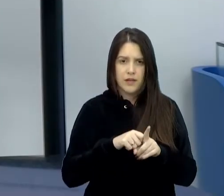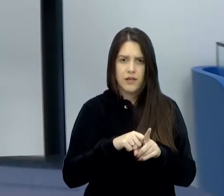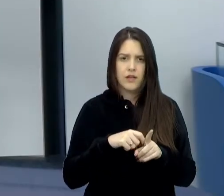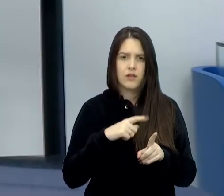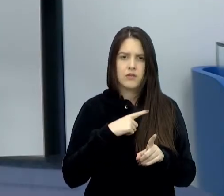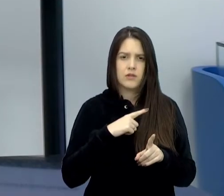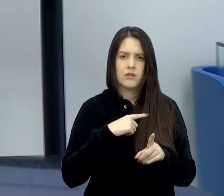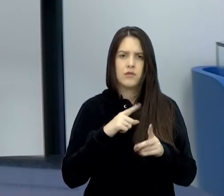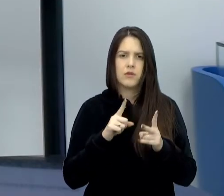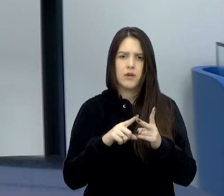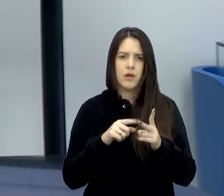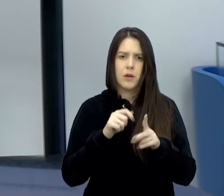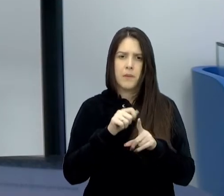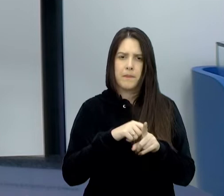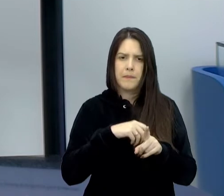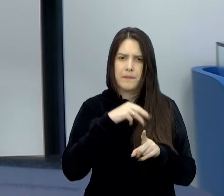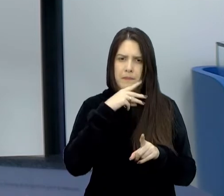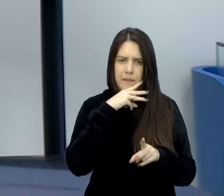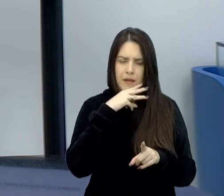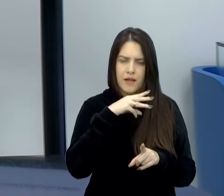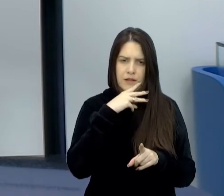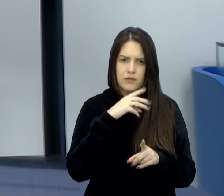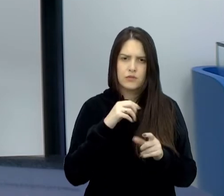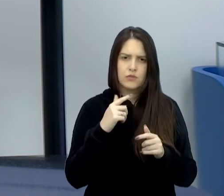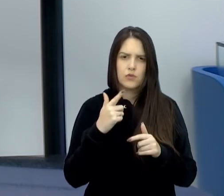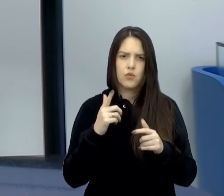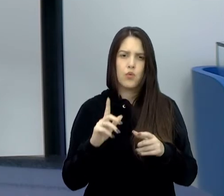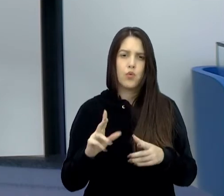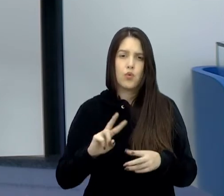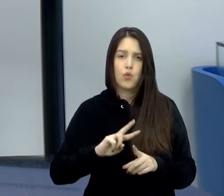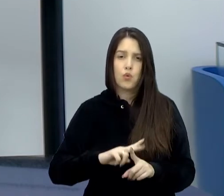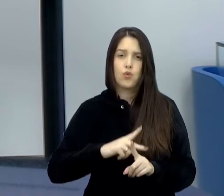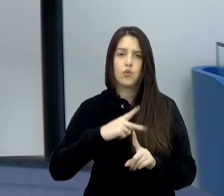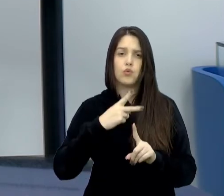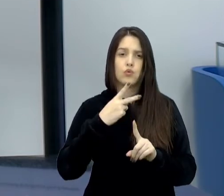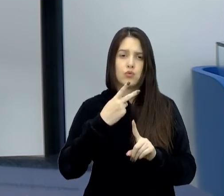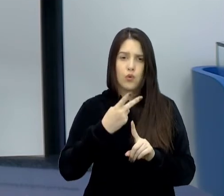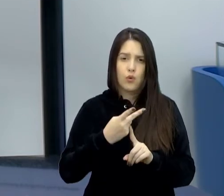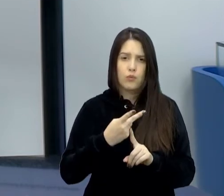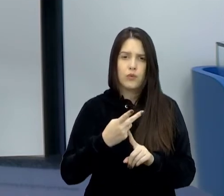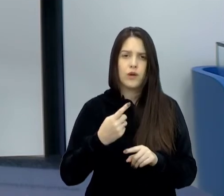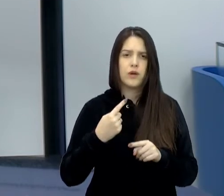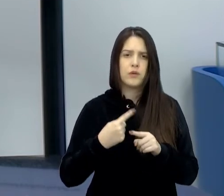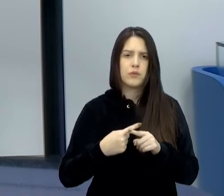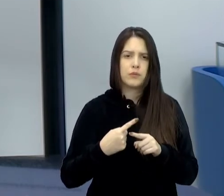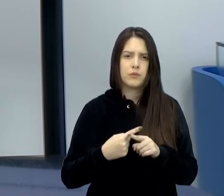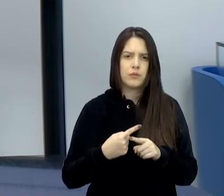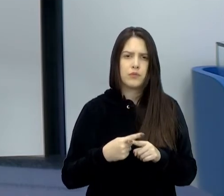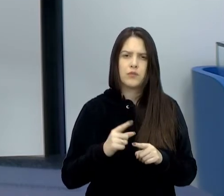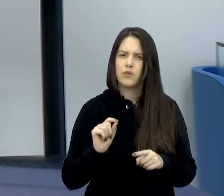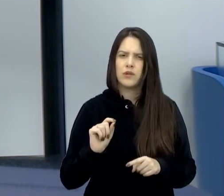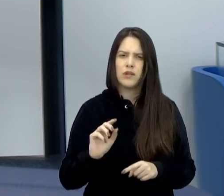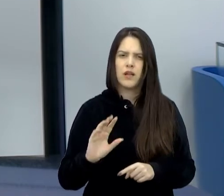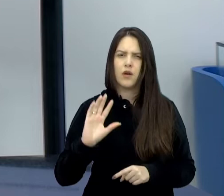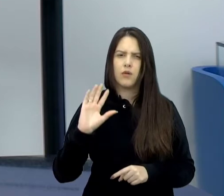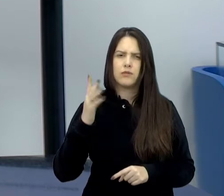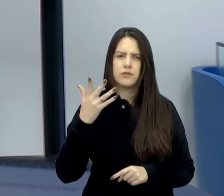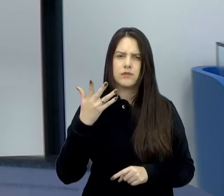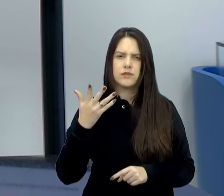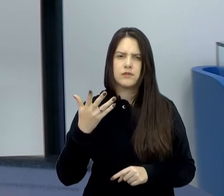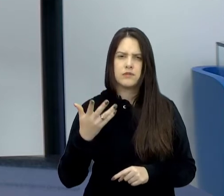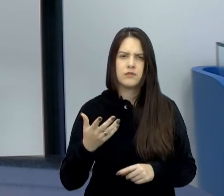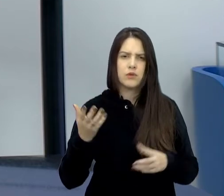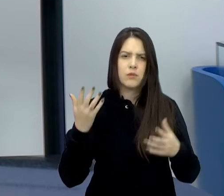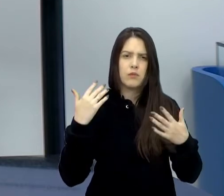em março eu gastei quase o dobro e mais um pouquinho. O que será que aconteceu? Foi mais banho, não foi mais